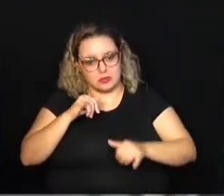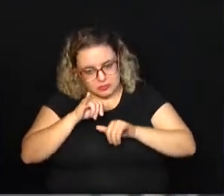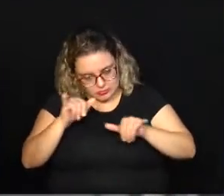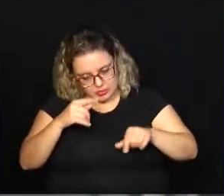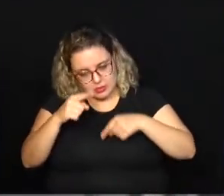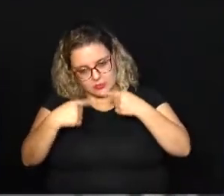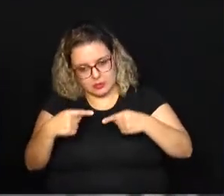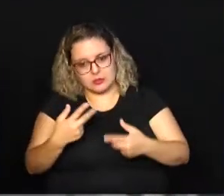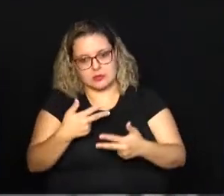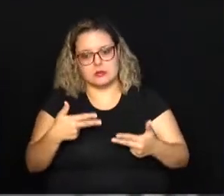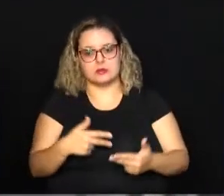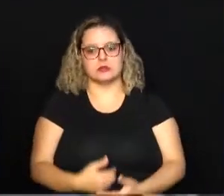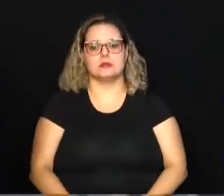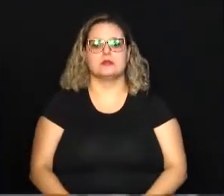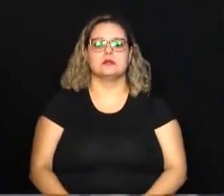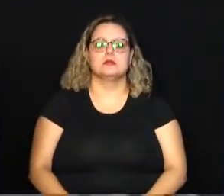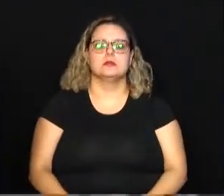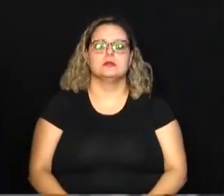eu acho que é.